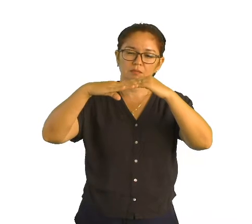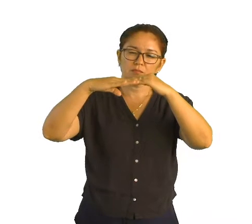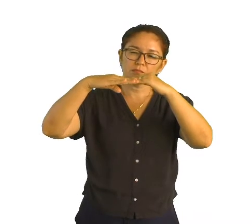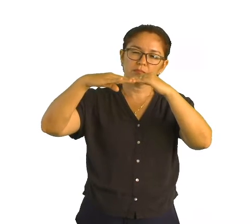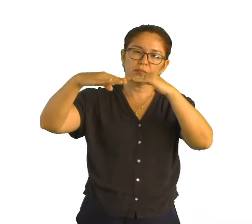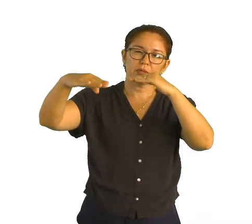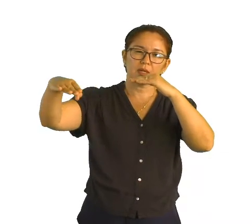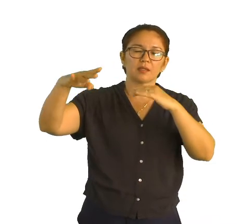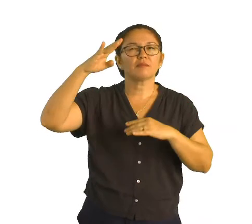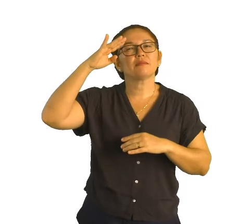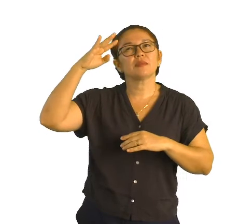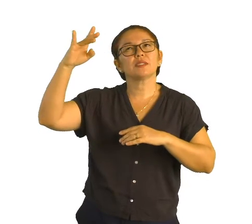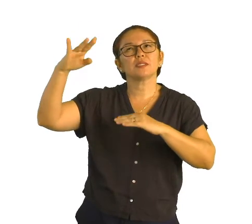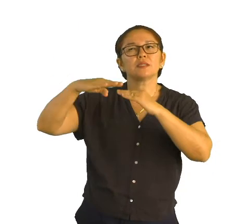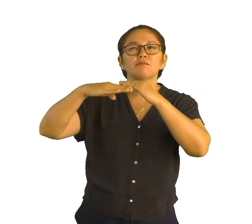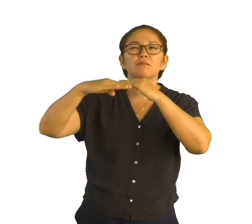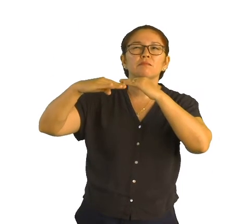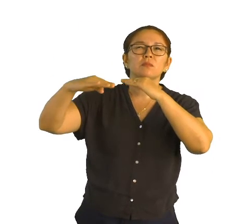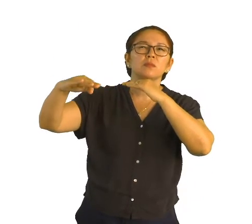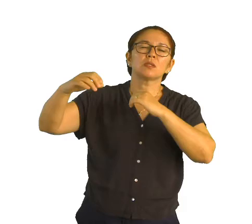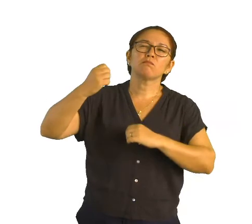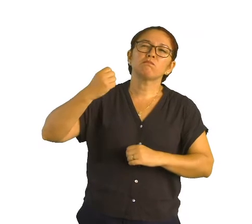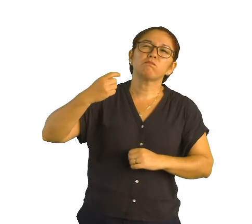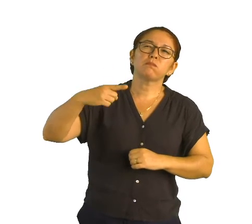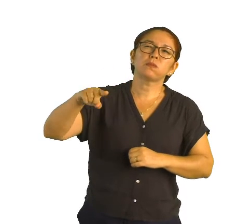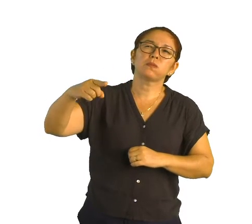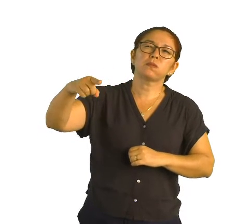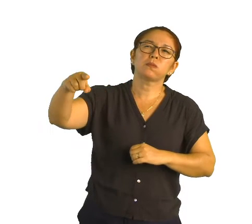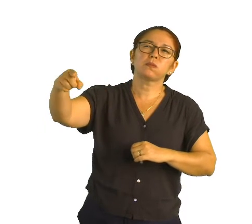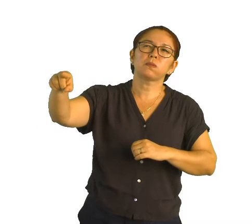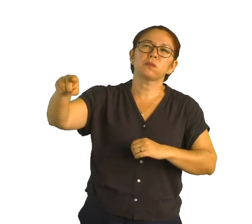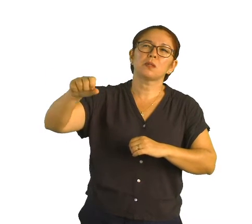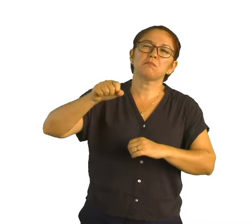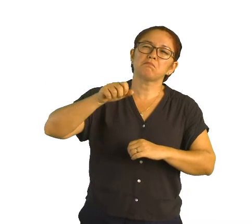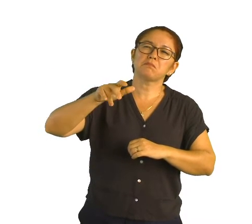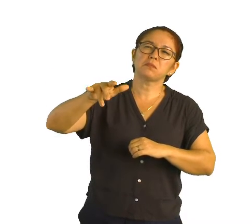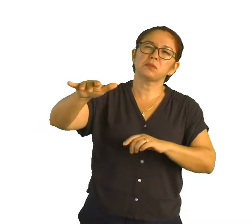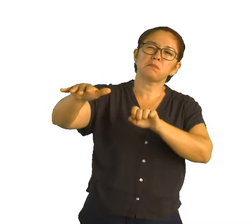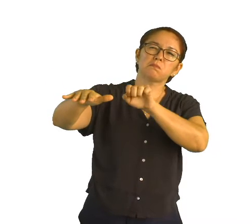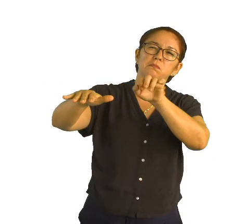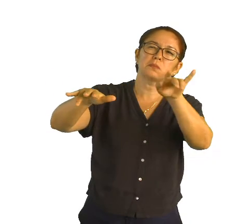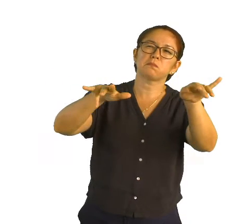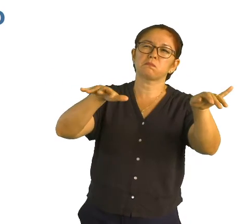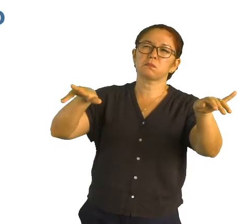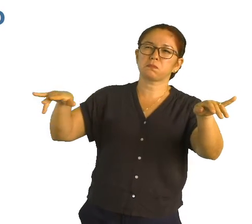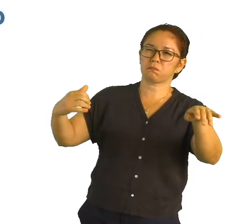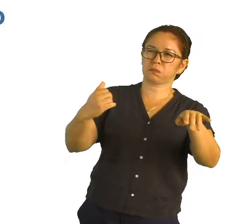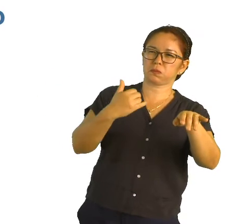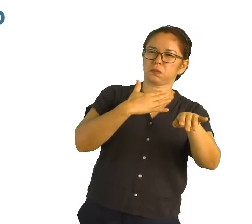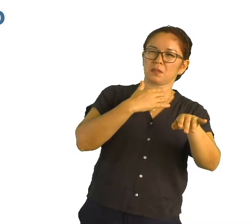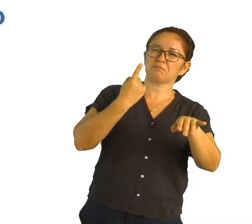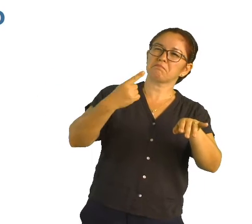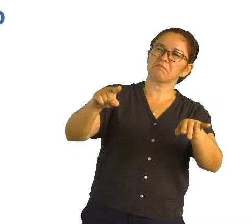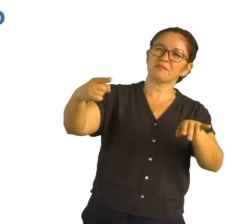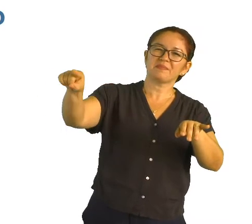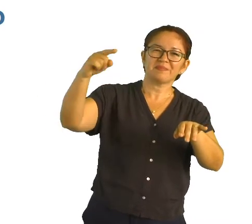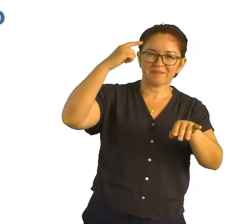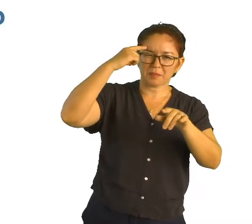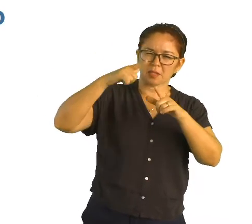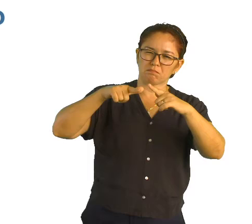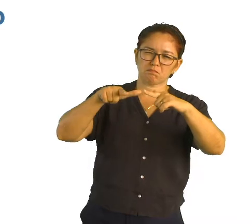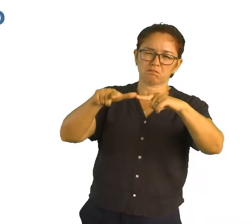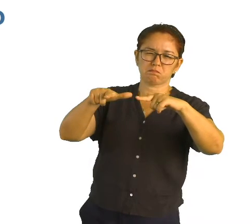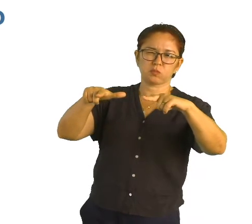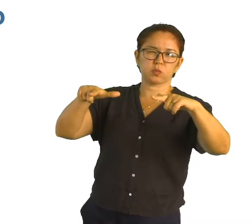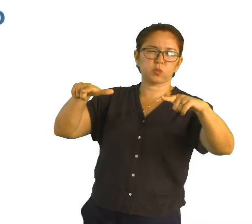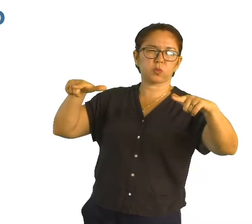é ilimitado também em todas as direções. Assim, como no caso da reta, seria